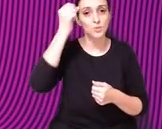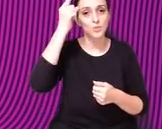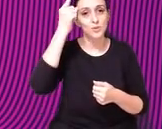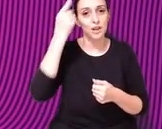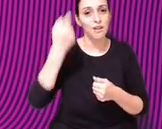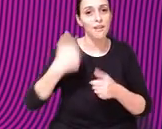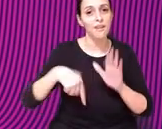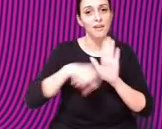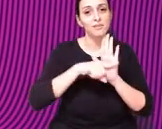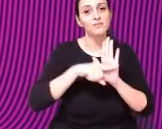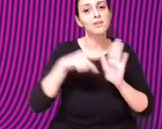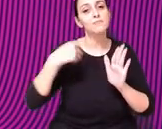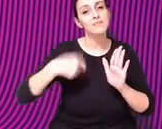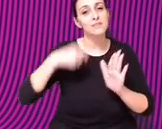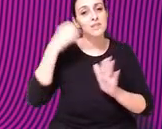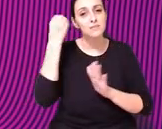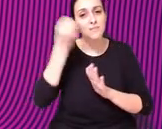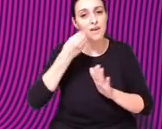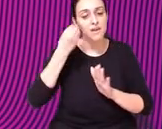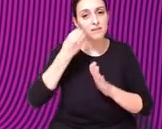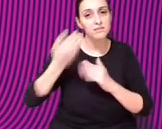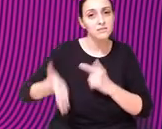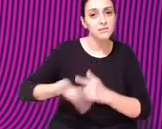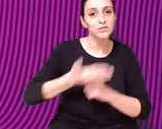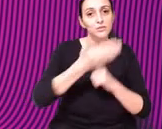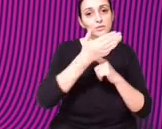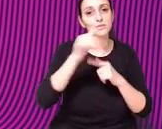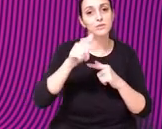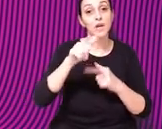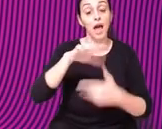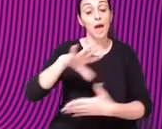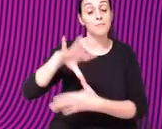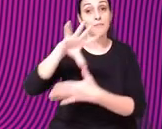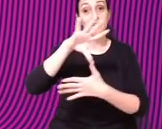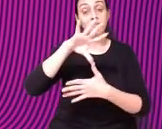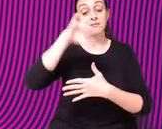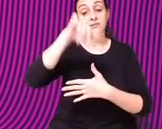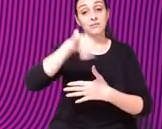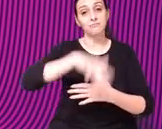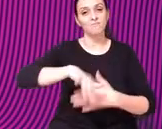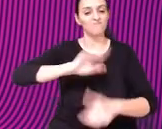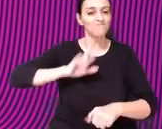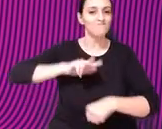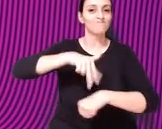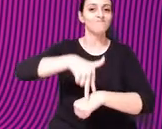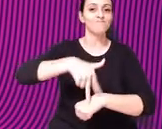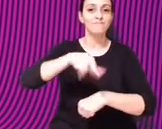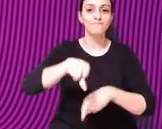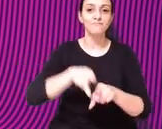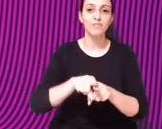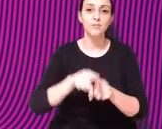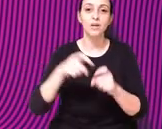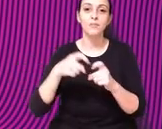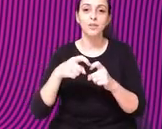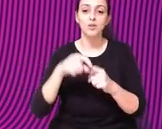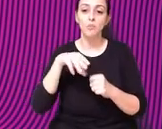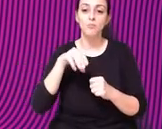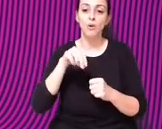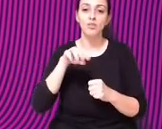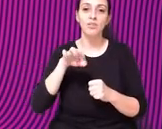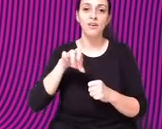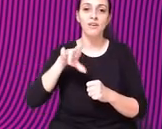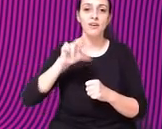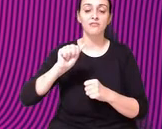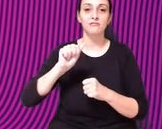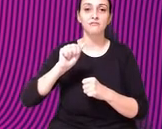exige experiência e tecnologia. A Américas tem sido protagonista nisso, o Dr. Montera, mais de 3